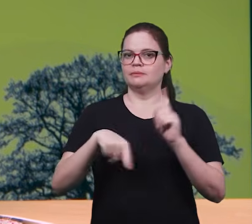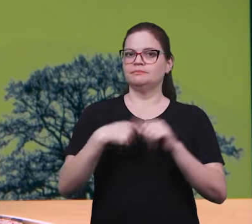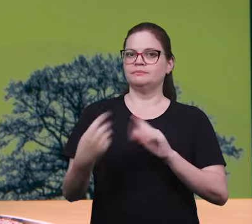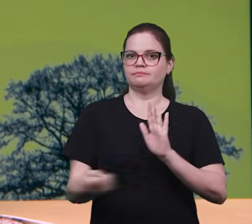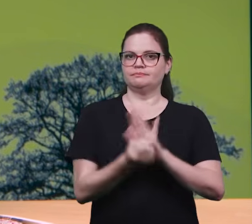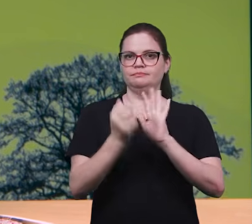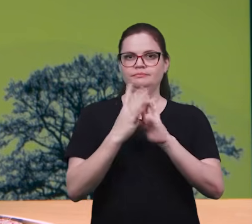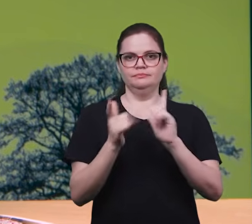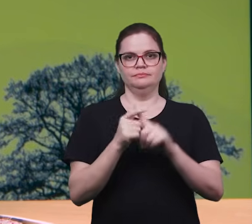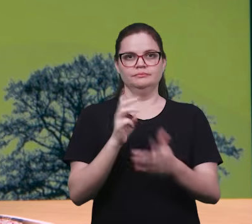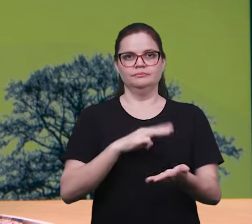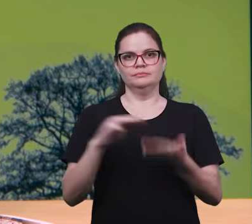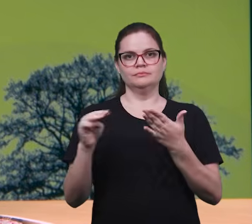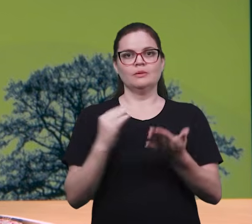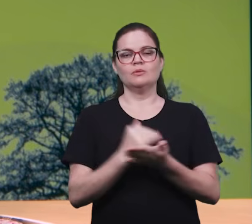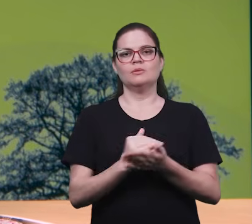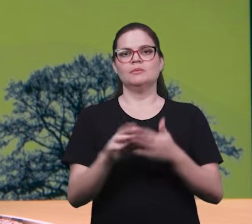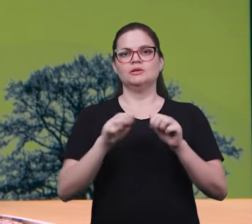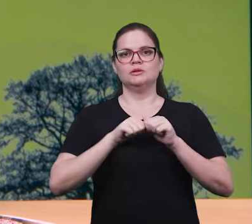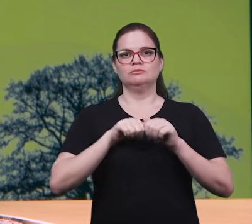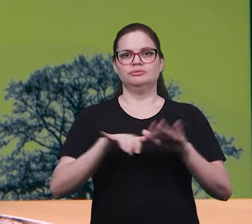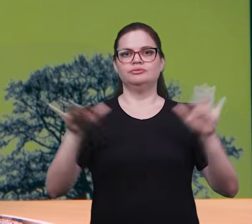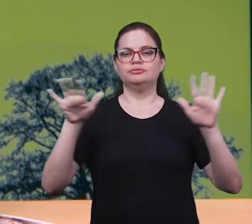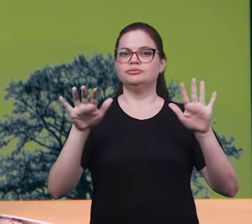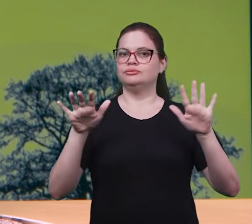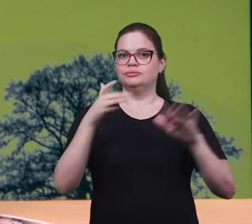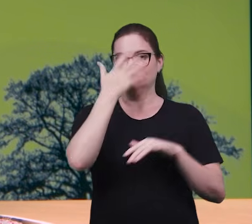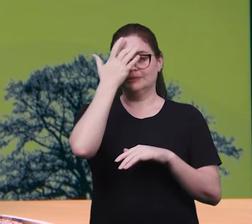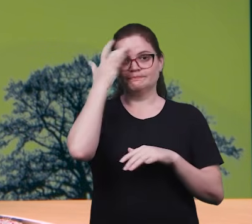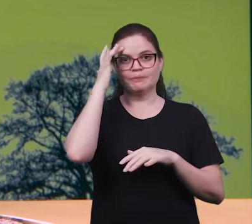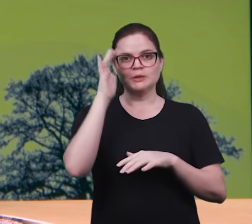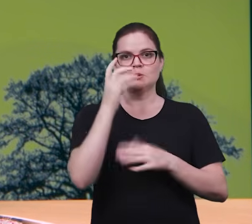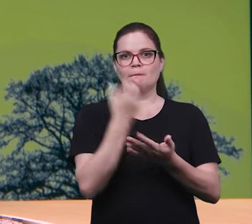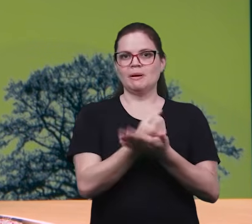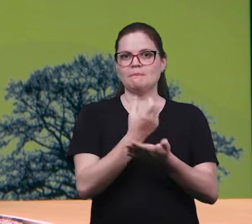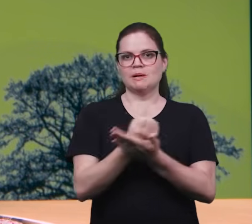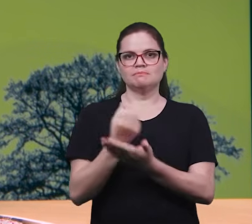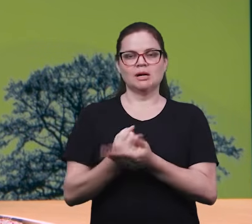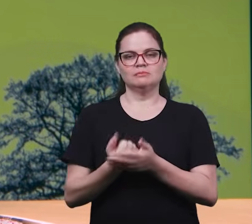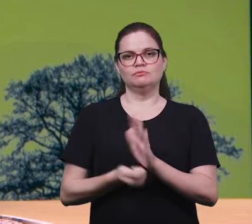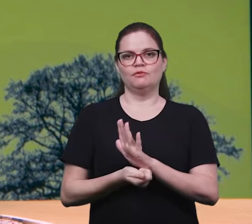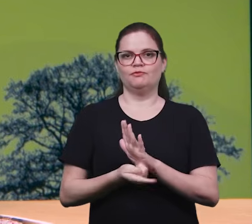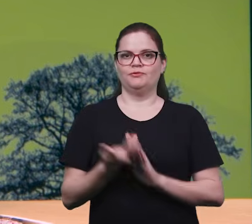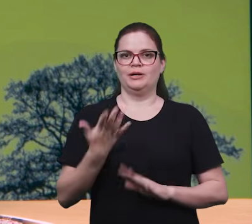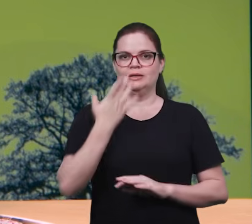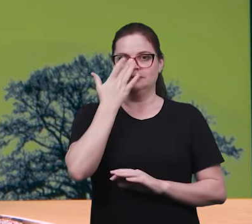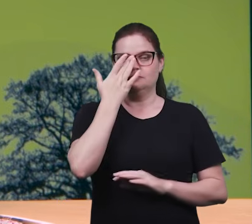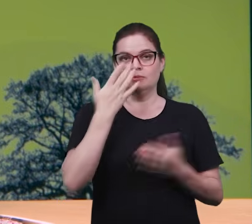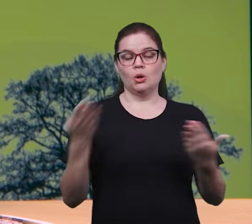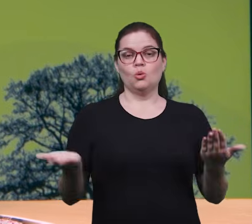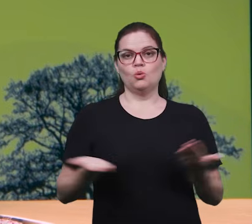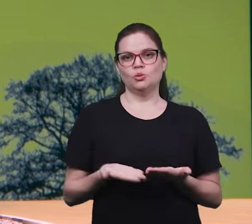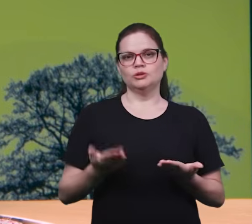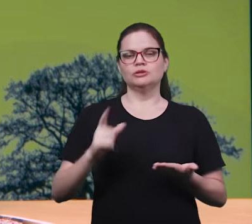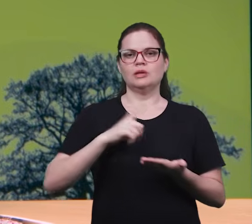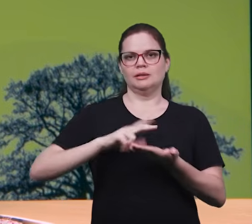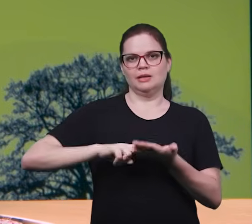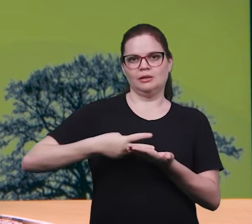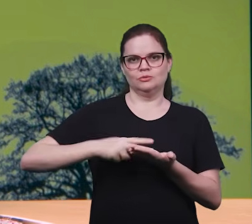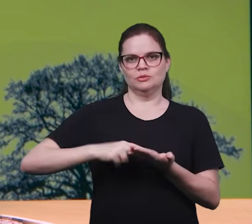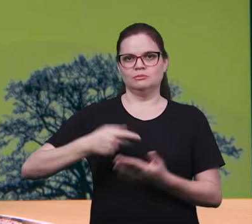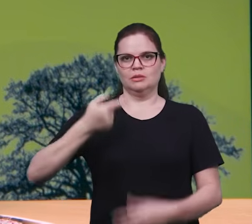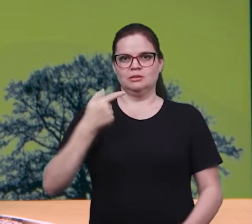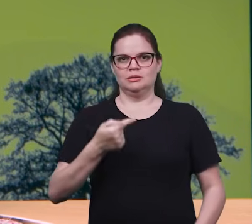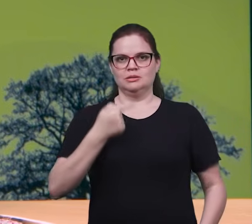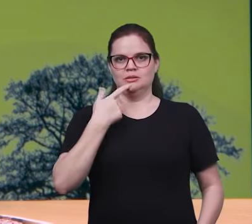institucionalizado, isso ganhou o mundo de uma maneira maravilhosa. Hoje a revista é traduzida para 7 idiomas, né?